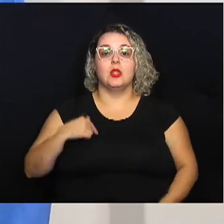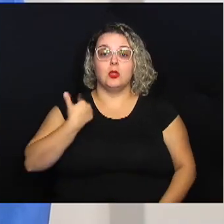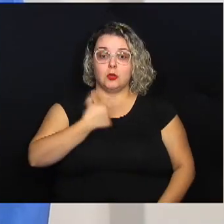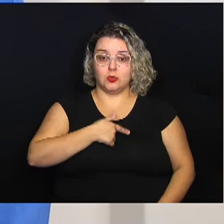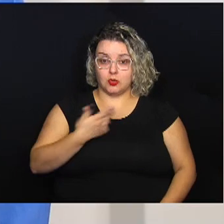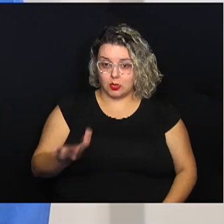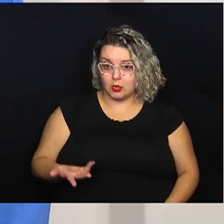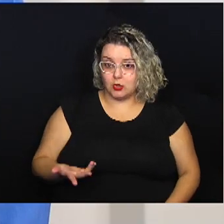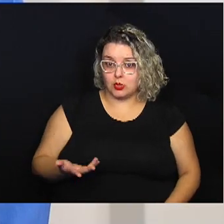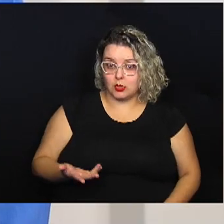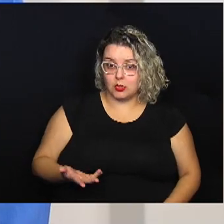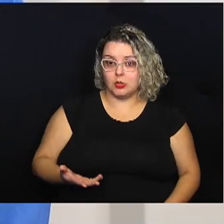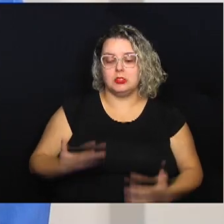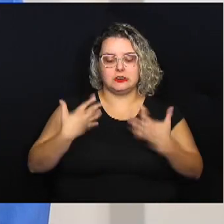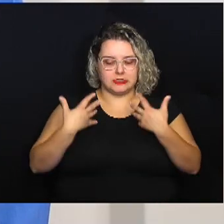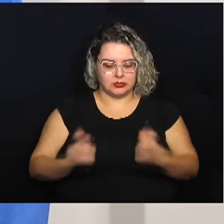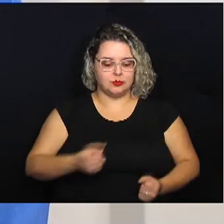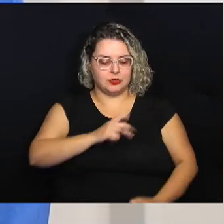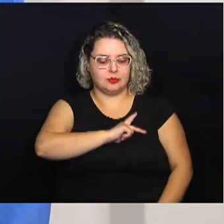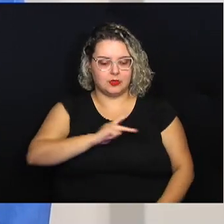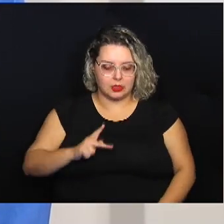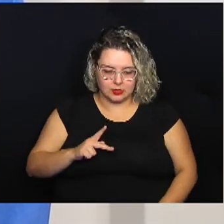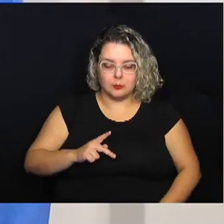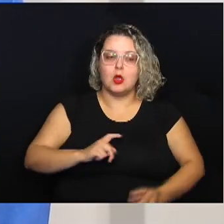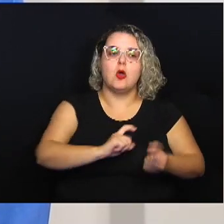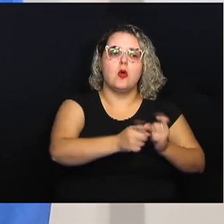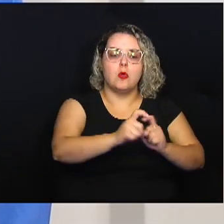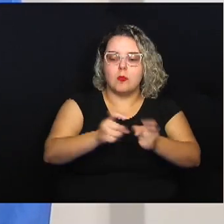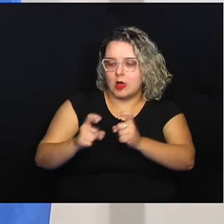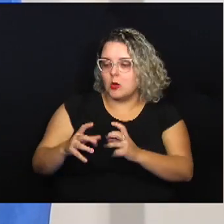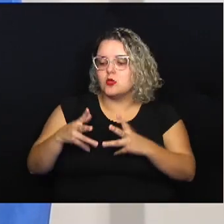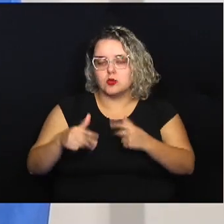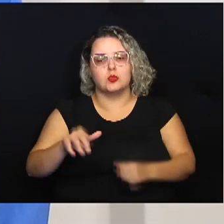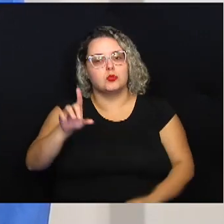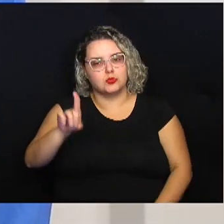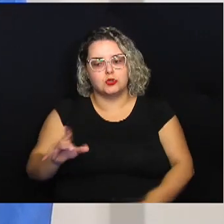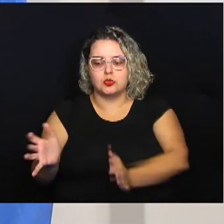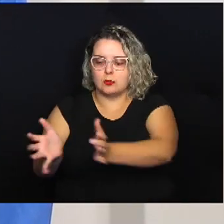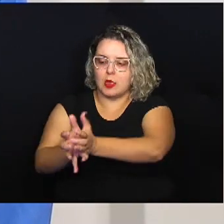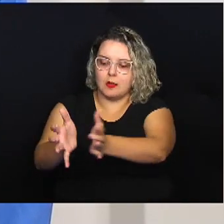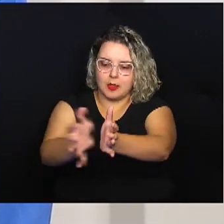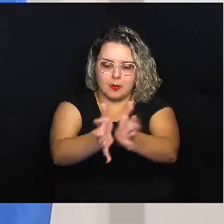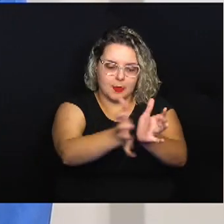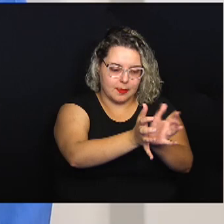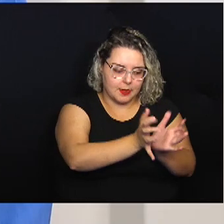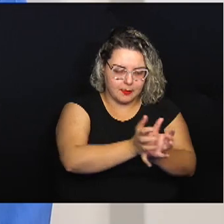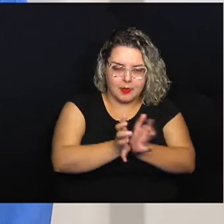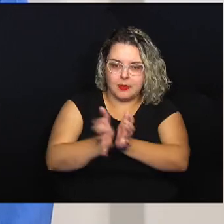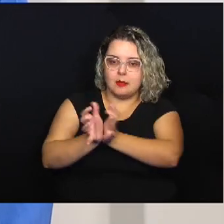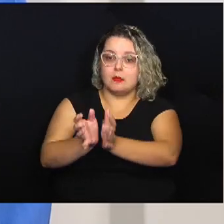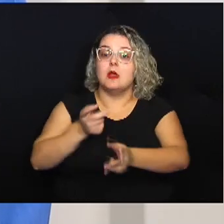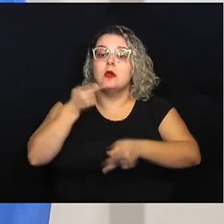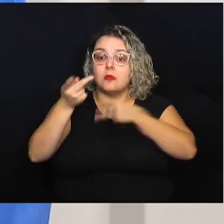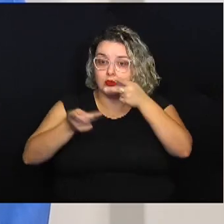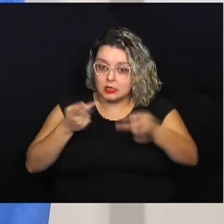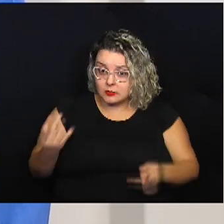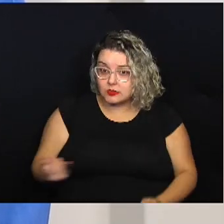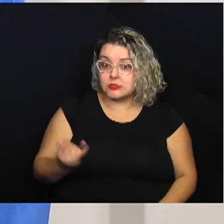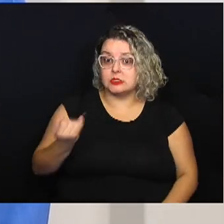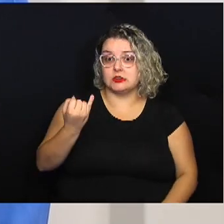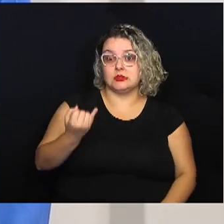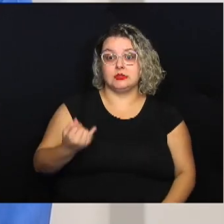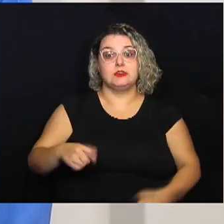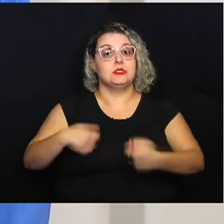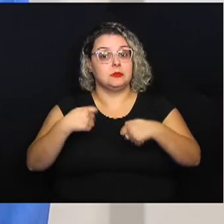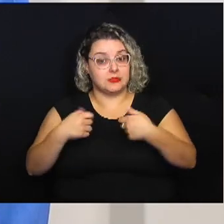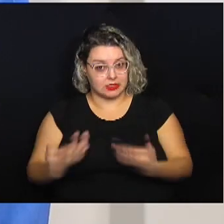que assumimos a presidência, uma reunião com todos os diretores de todos os departamentos. Falamos da importância e necessidade